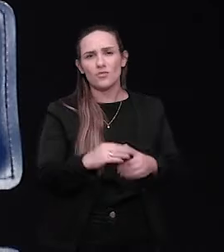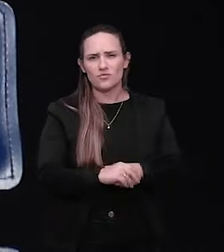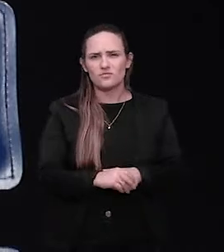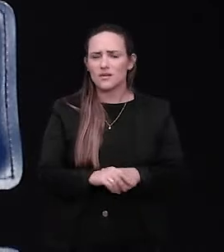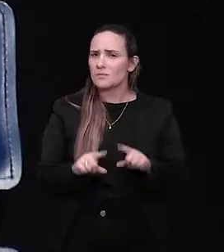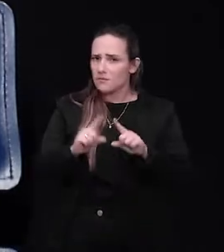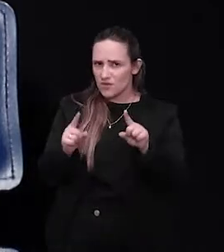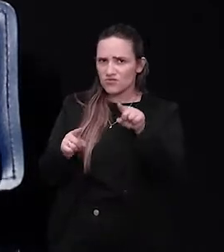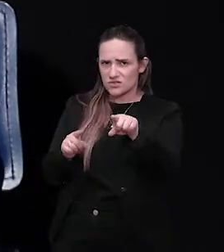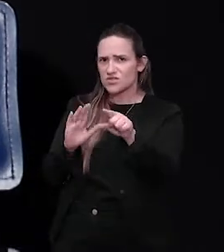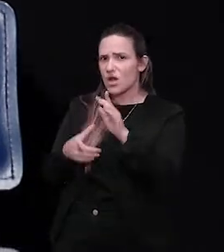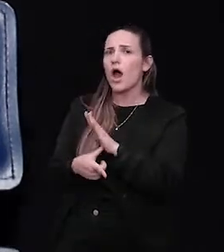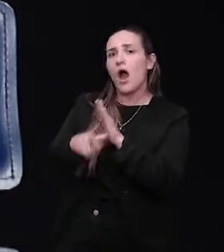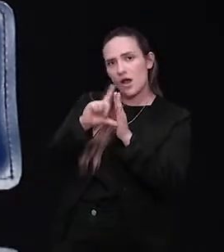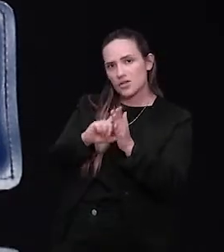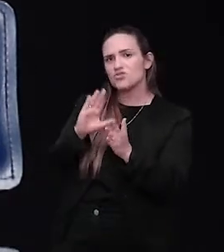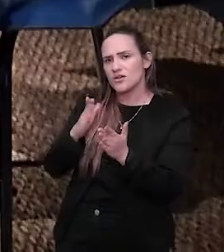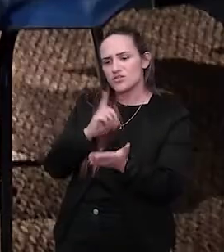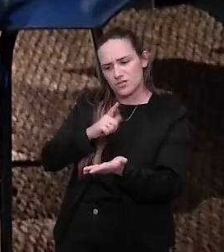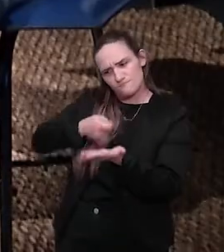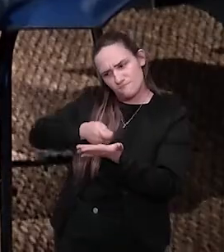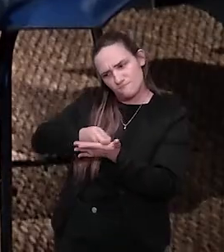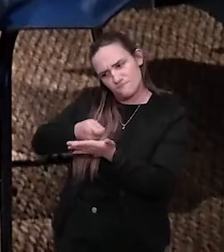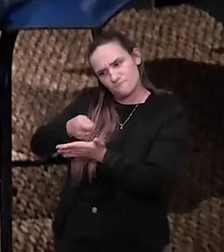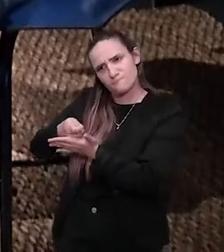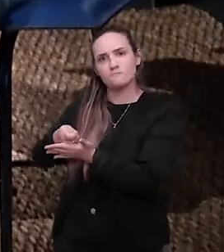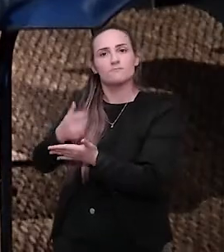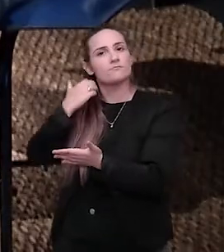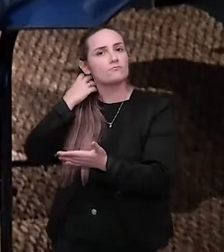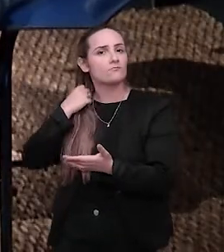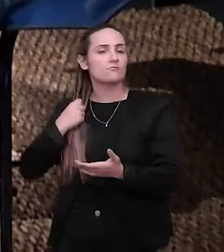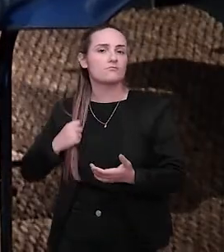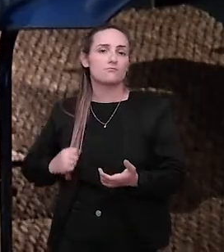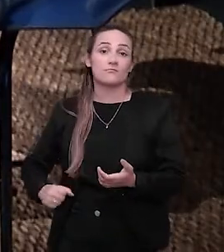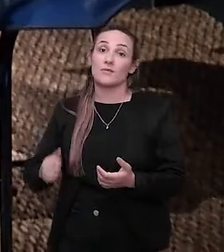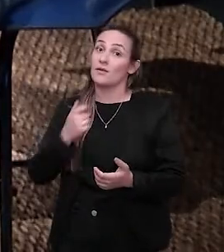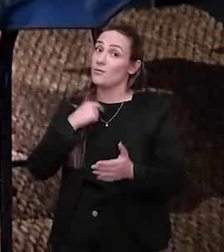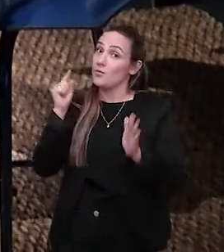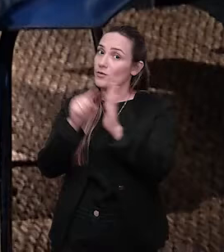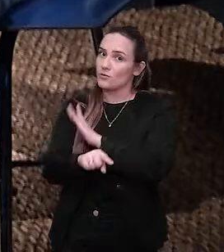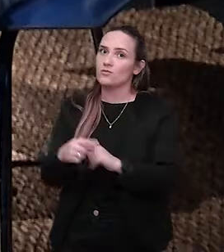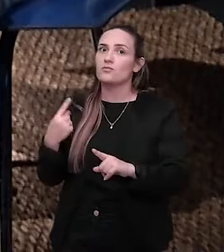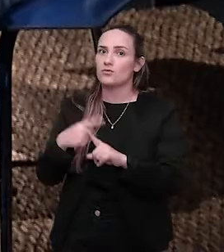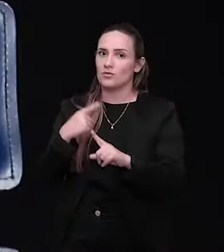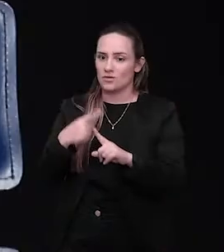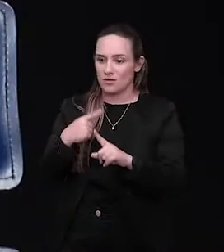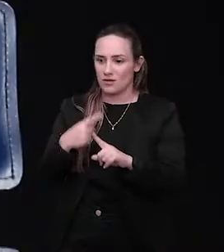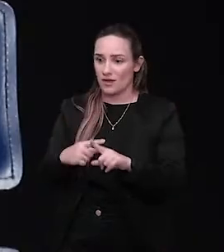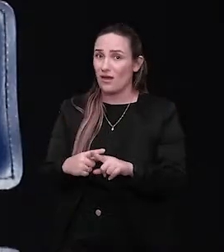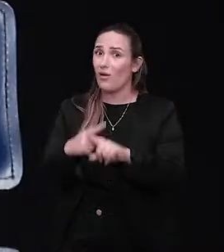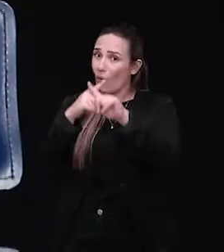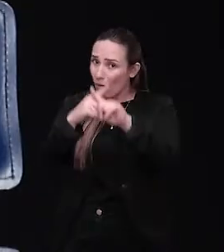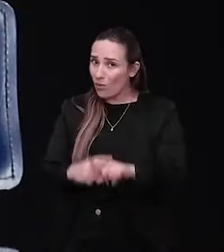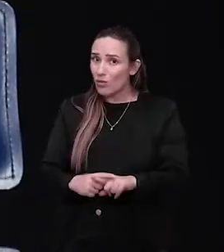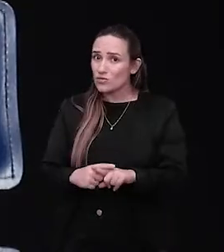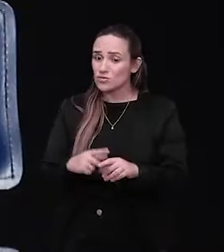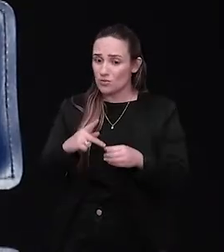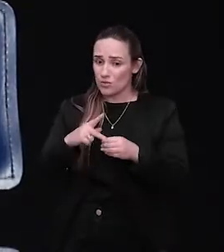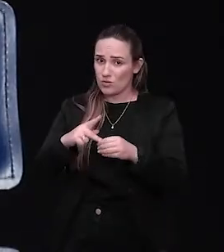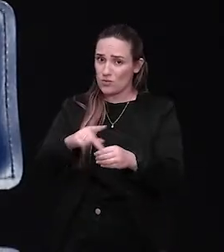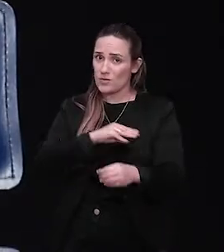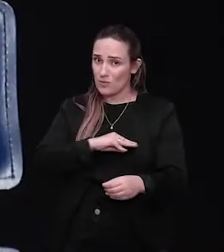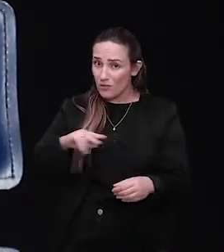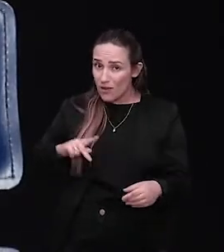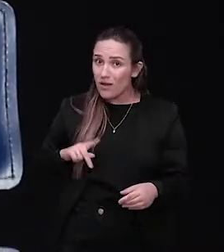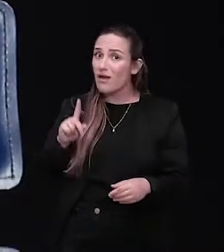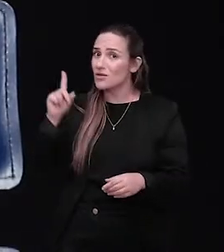quase se formando, levou a faculdade meio que, sabe, você desde o início sempre foi muito disciplinado. Porque eu estou perguntando isso, porque quem não